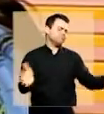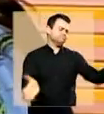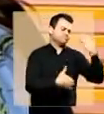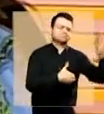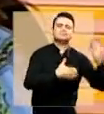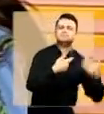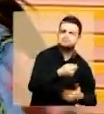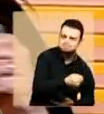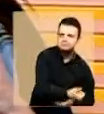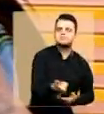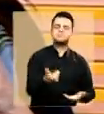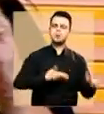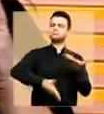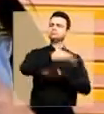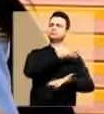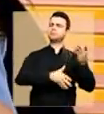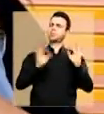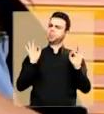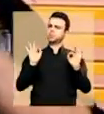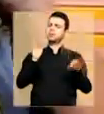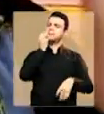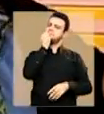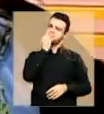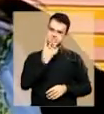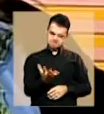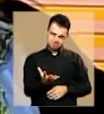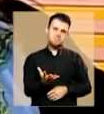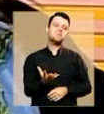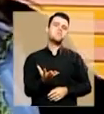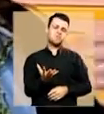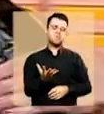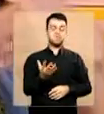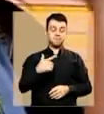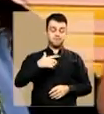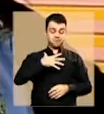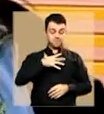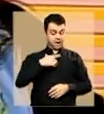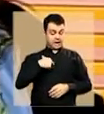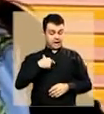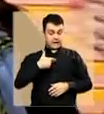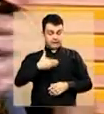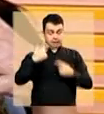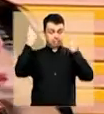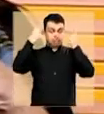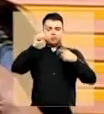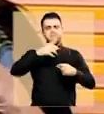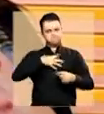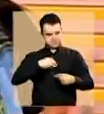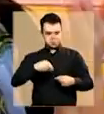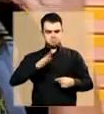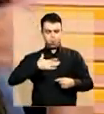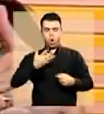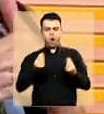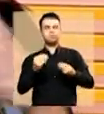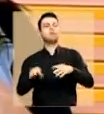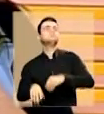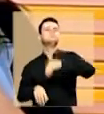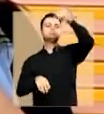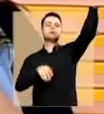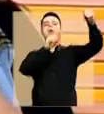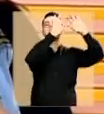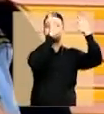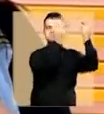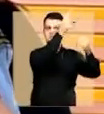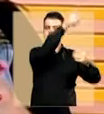essa troca funciona muito bacana. Então você realmente sabe que o seu filho está indo, vai ser recebido por uma família lá e você